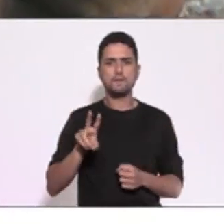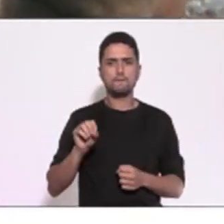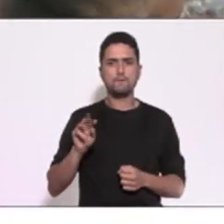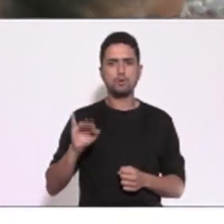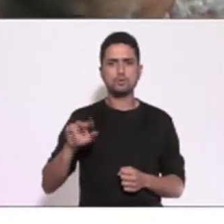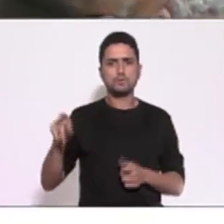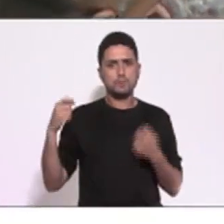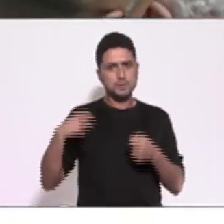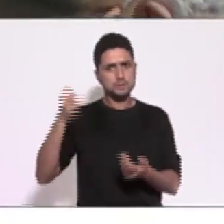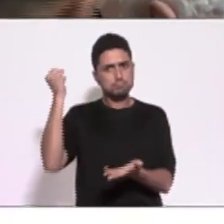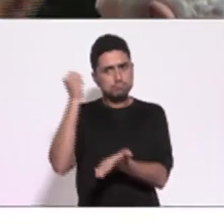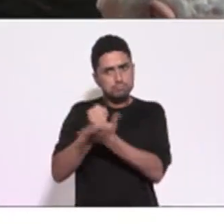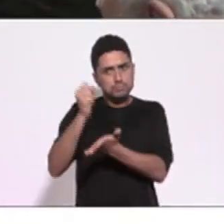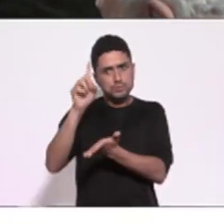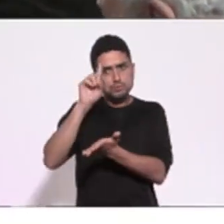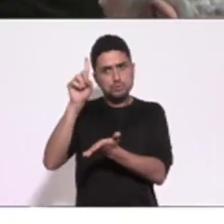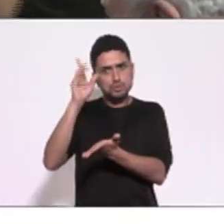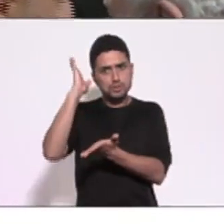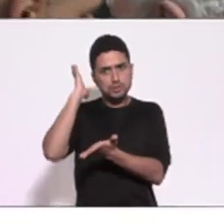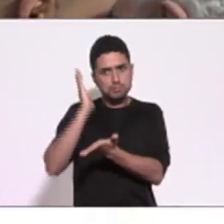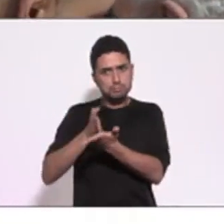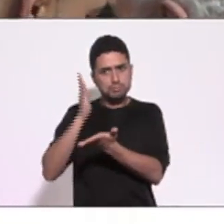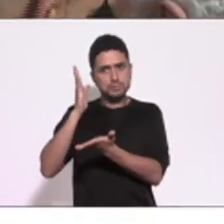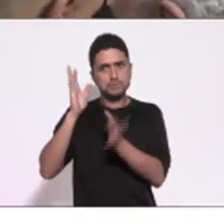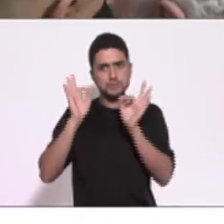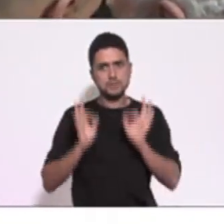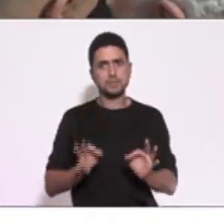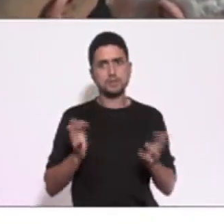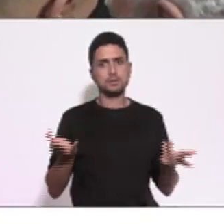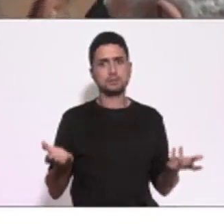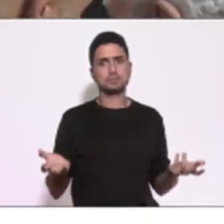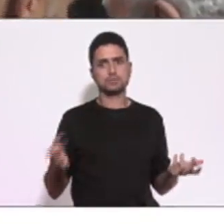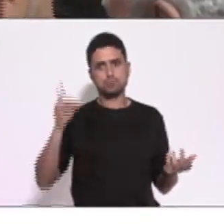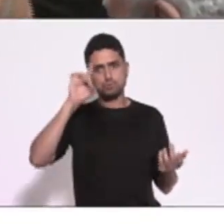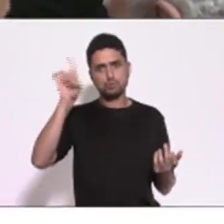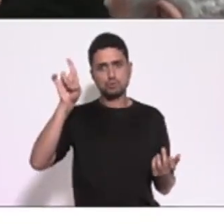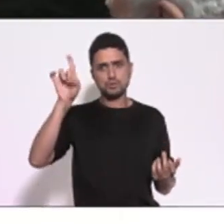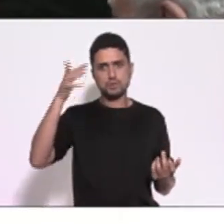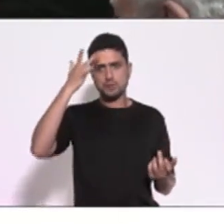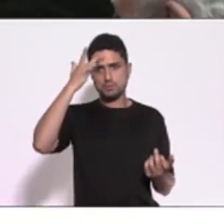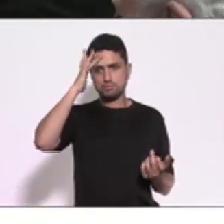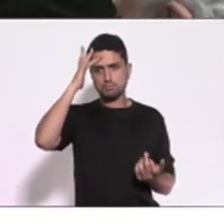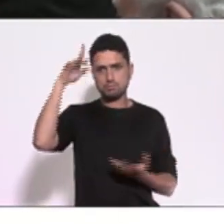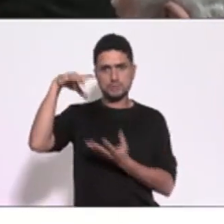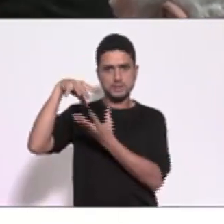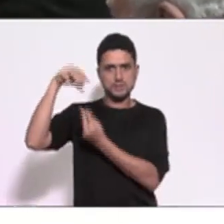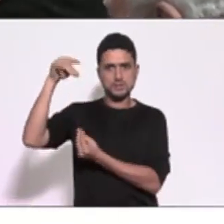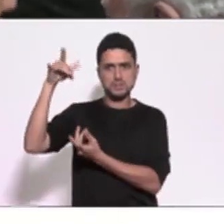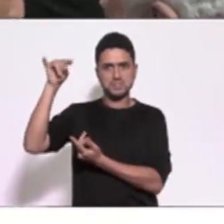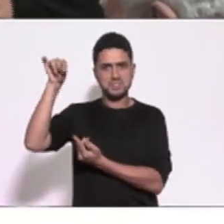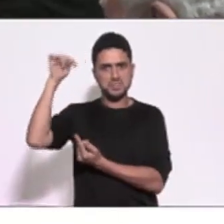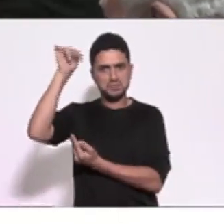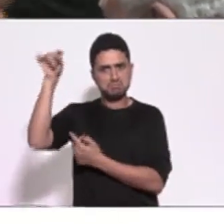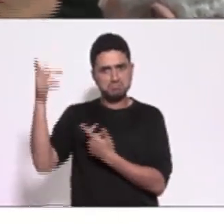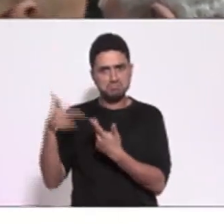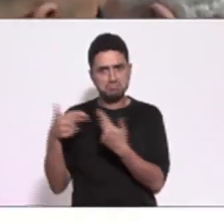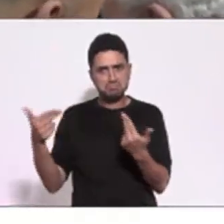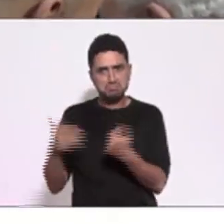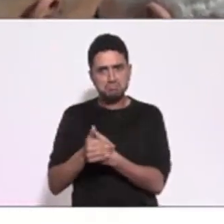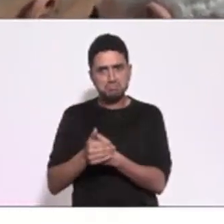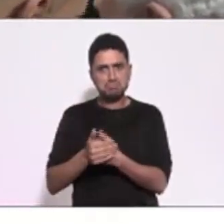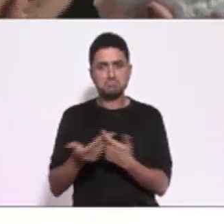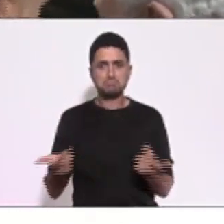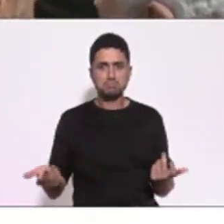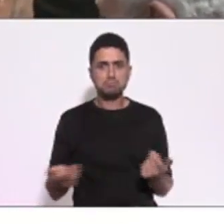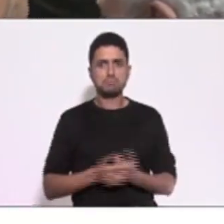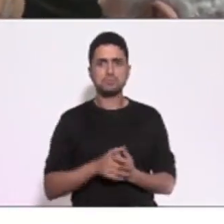na data daquela entidade ou daquele santo. Vossa Excelência mesmo, né, já